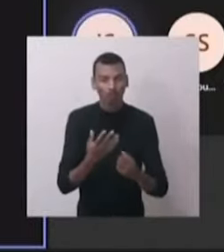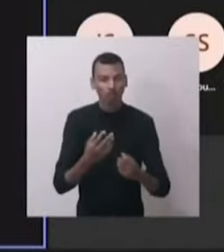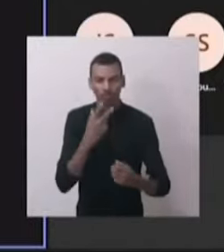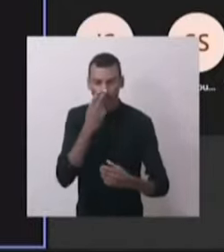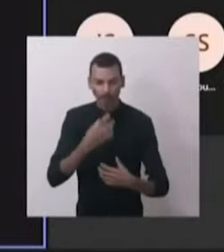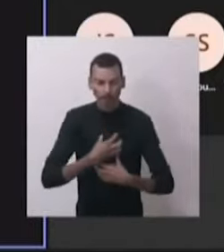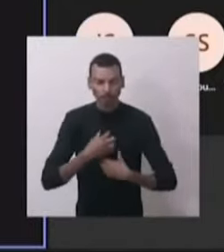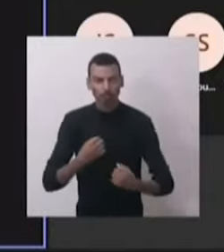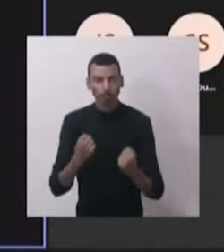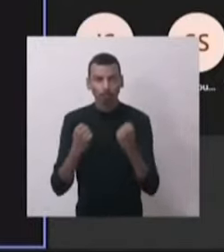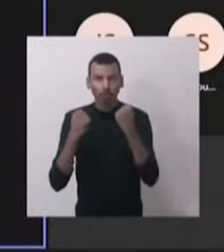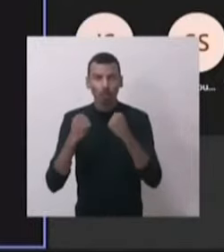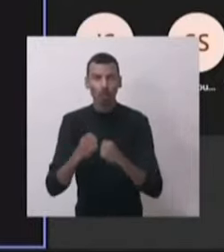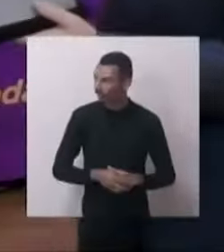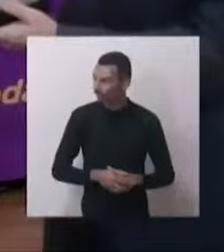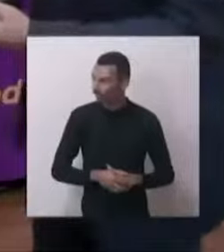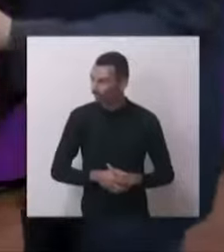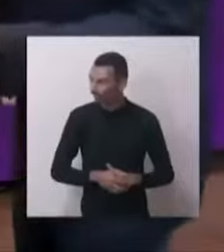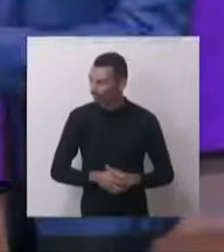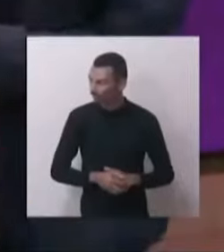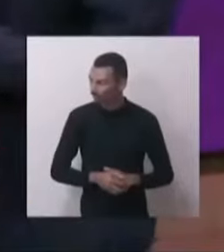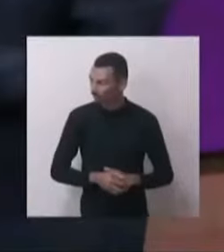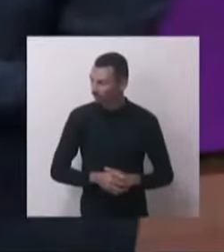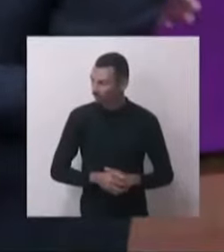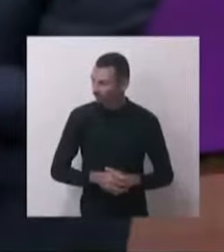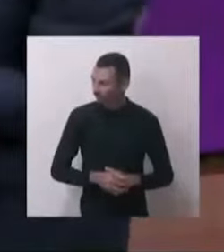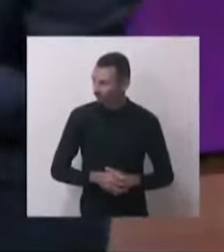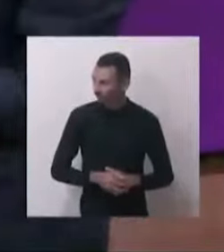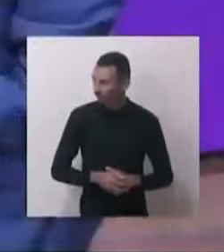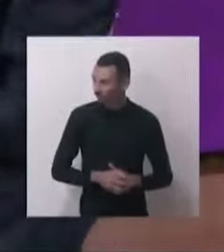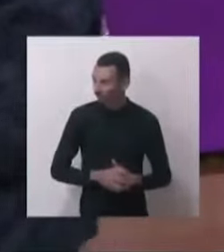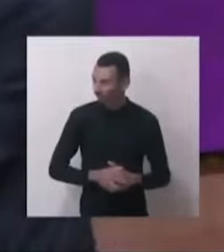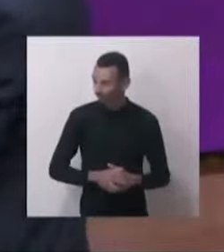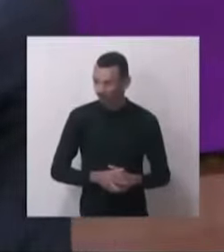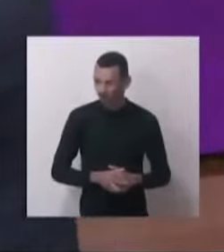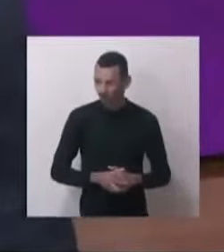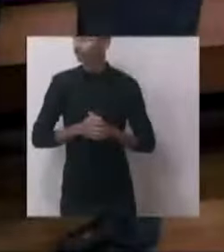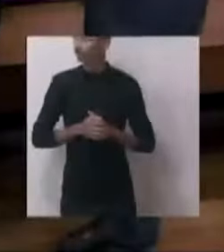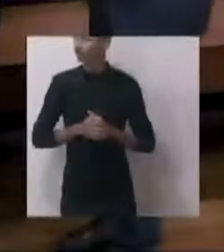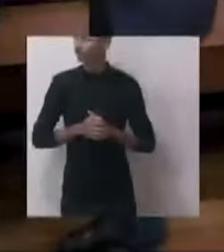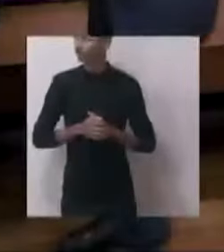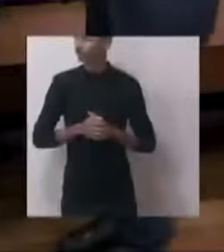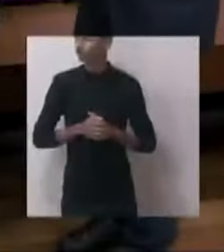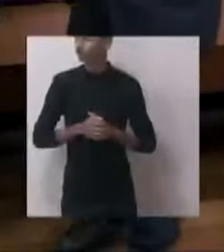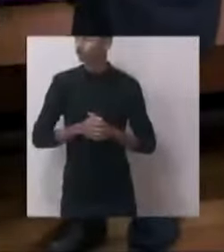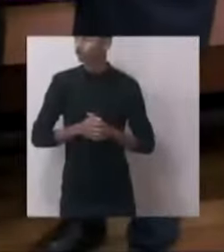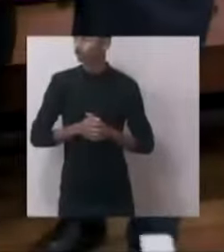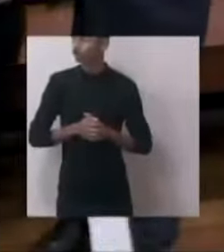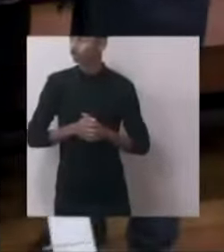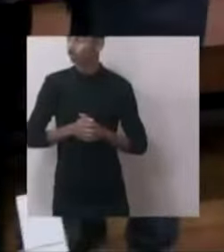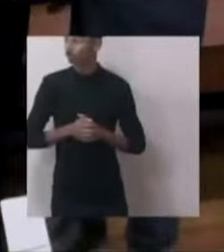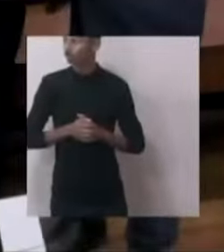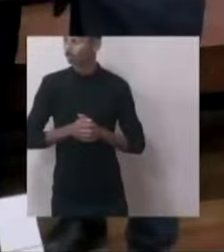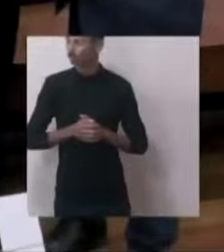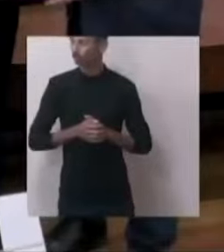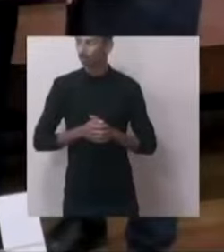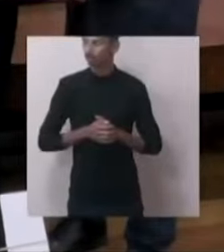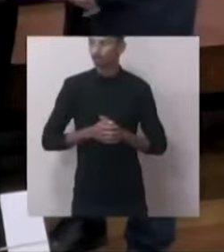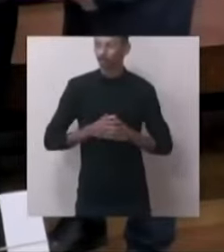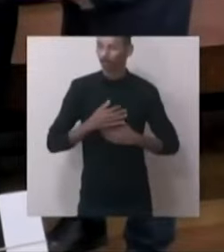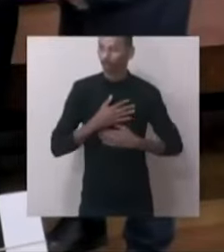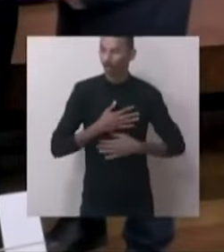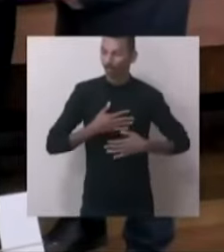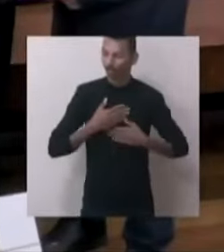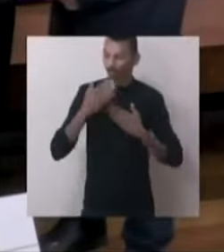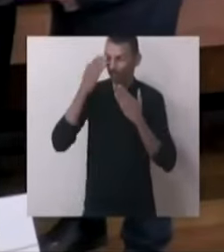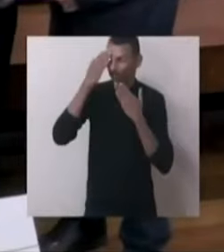força, pelos seus direitos. Entre os homenageados, receberam a placa de reconhecimento professores municipais e